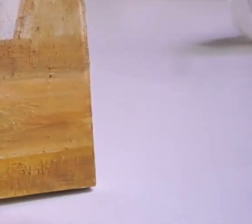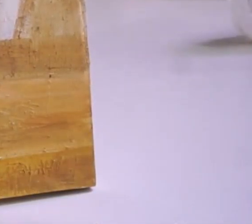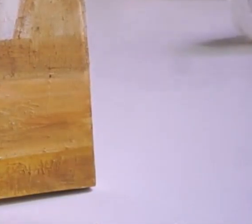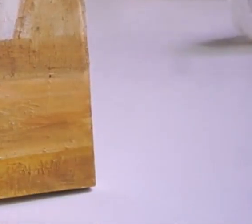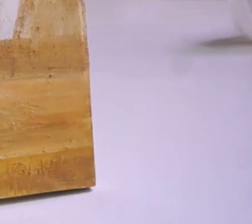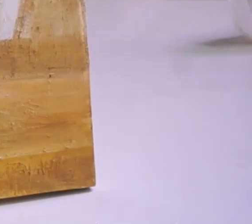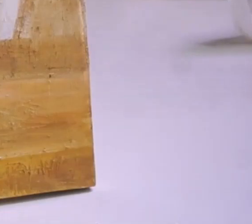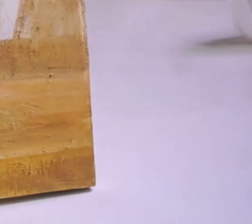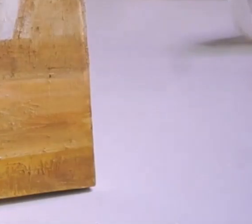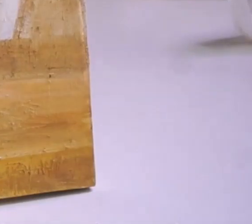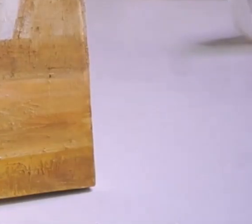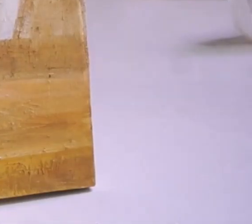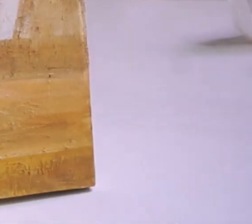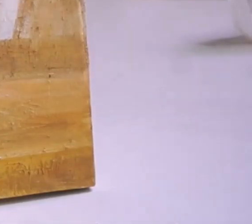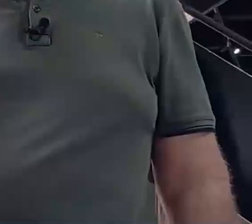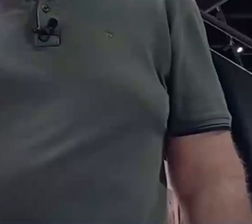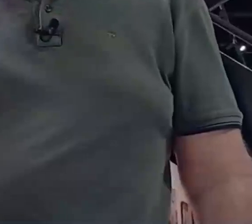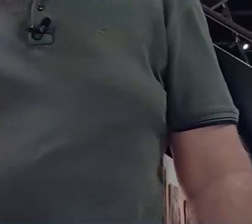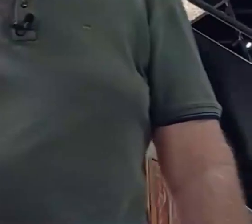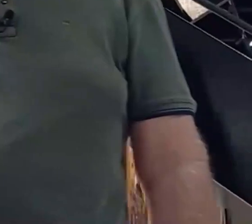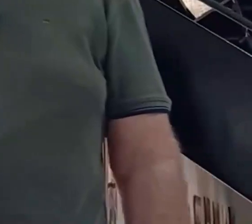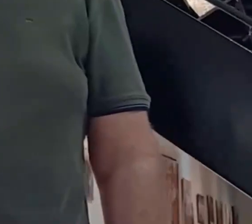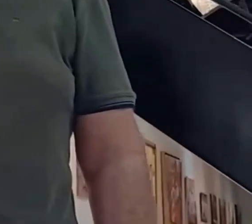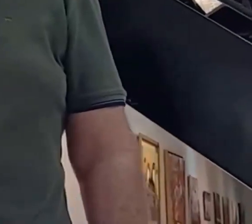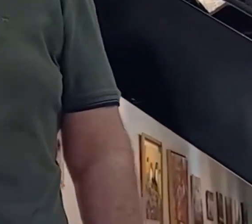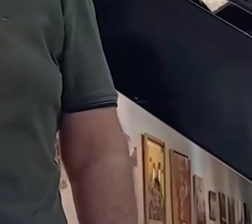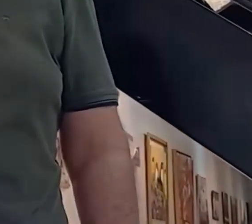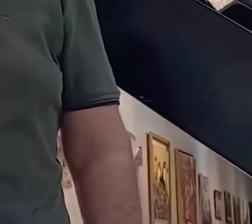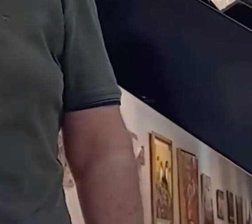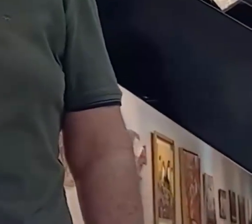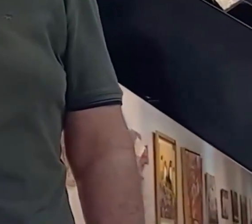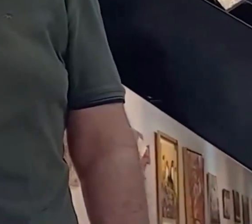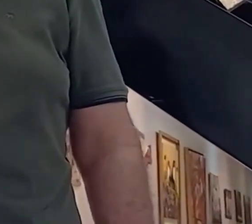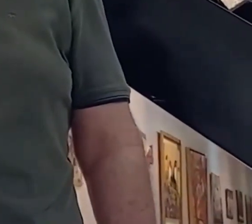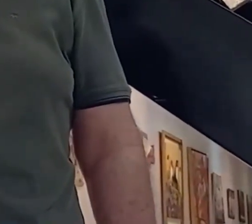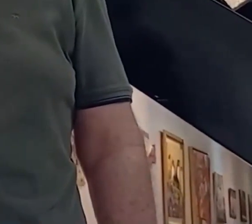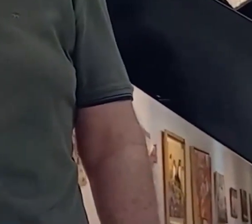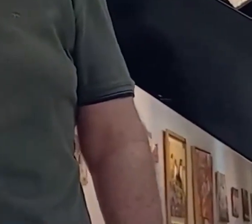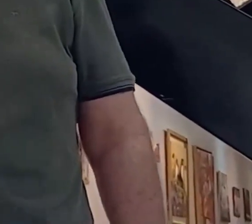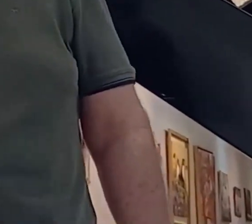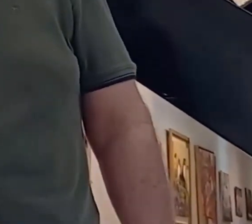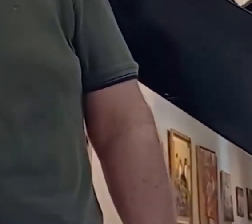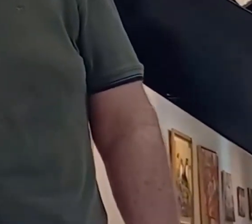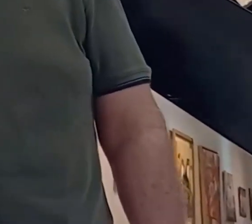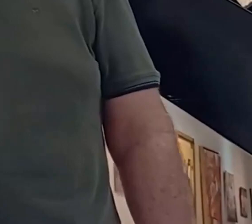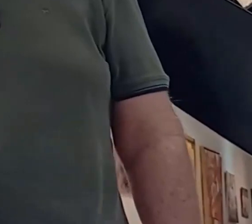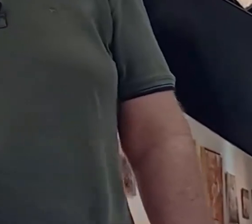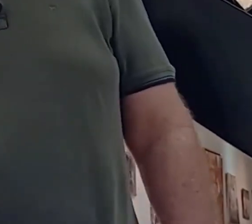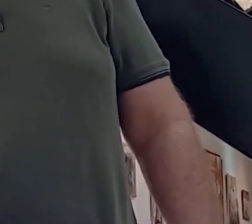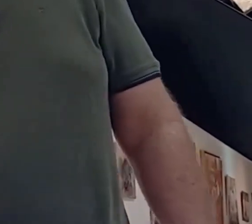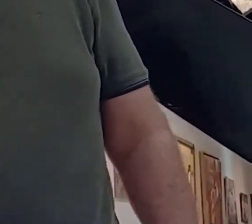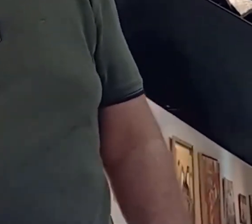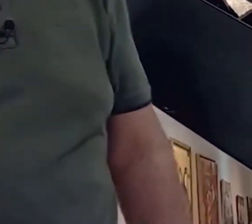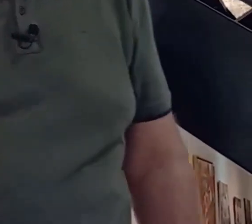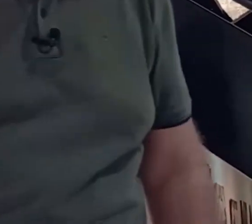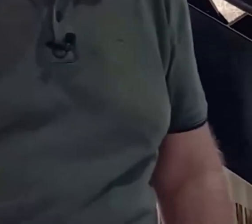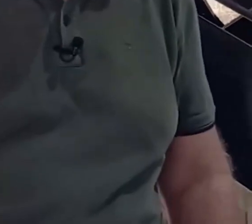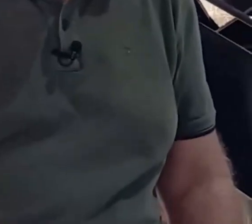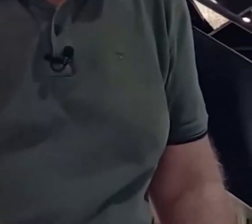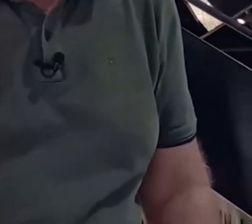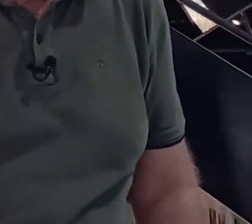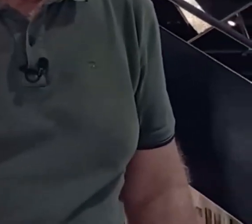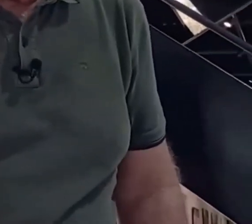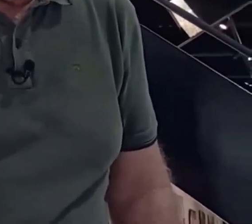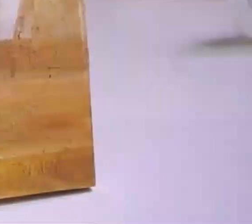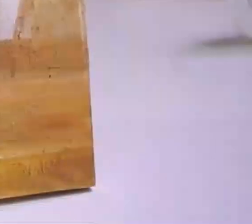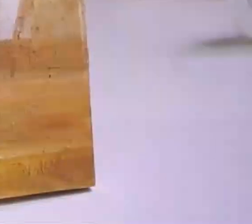ficar transparente, tipo vidro, tipo uma luz na janela e tal, como eu estou fazendo essa cortina, que ela pode ser, aqui é transparente,